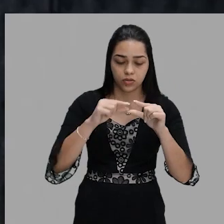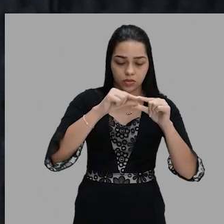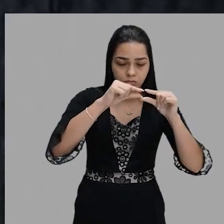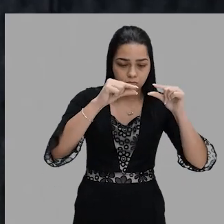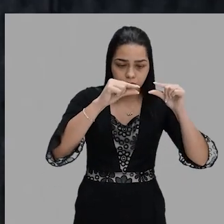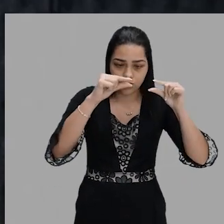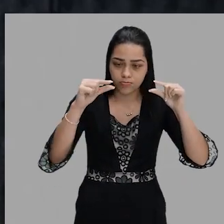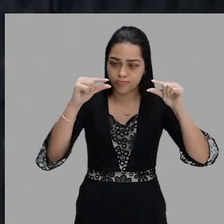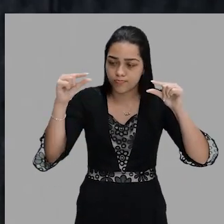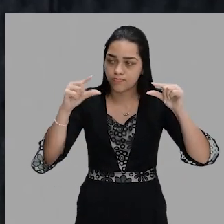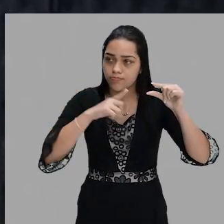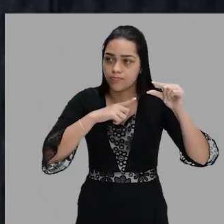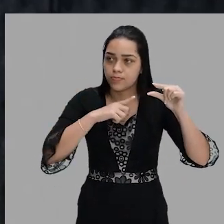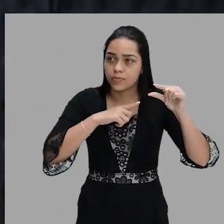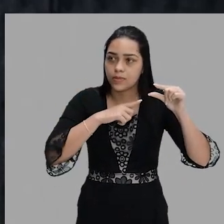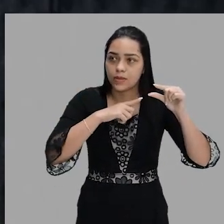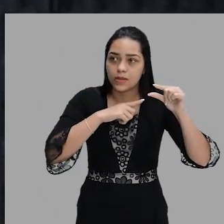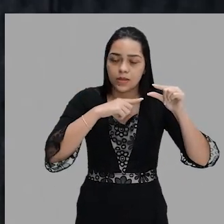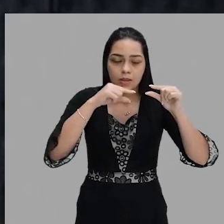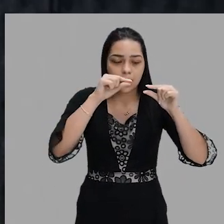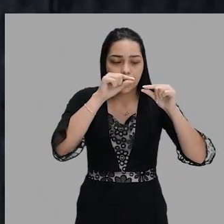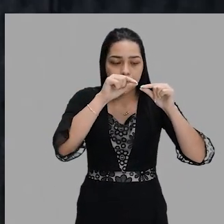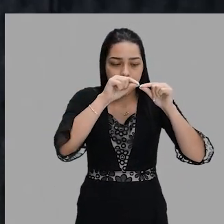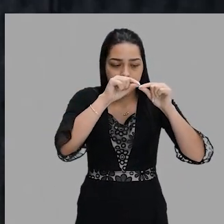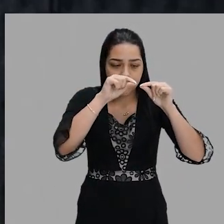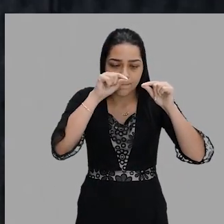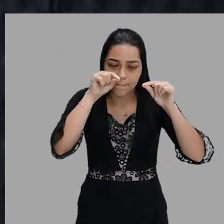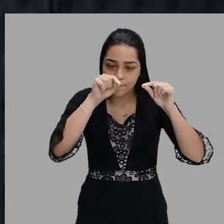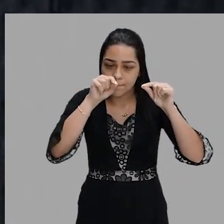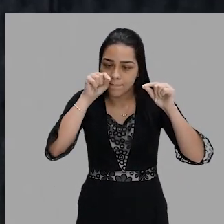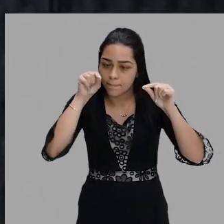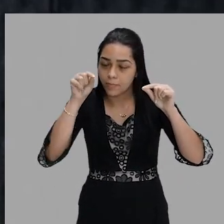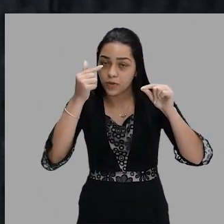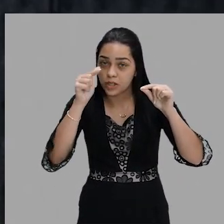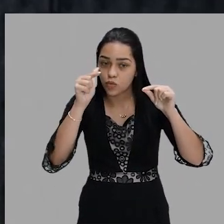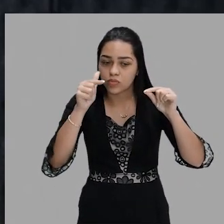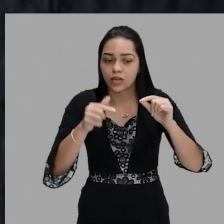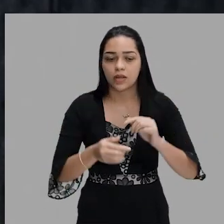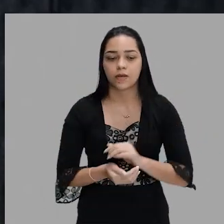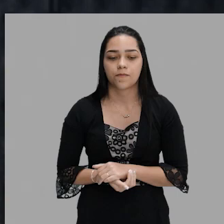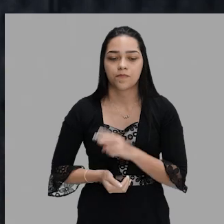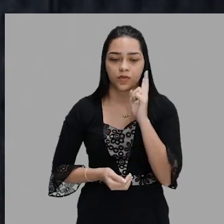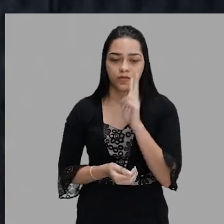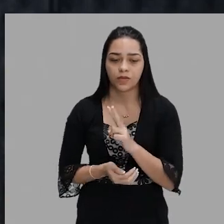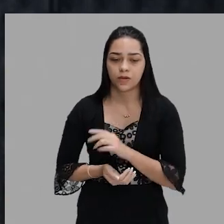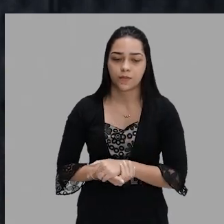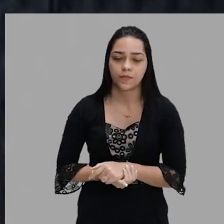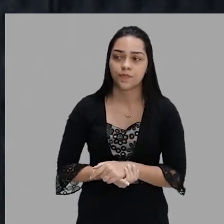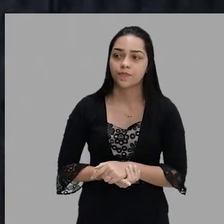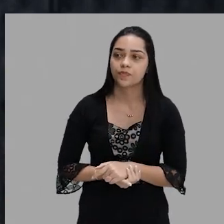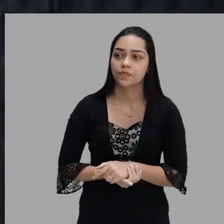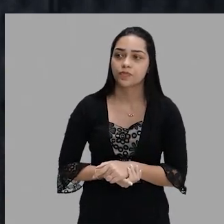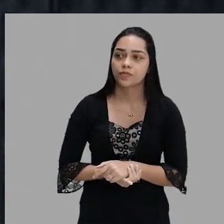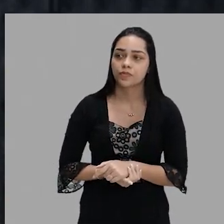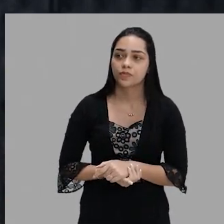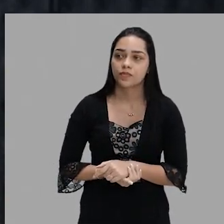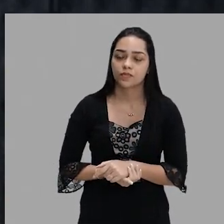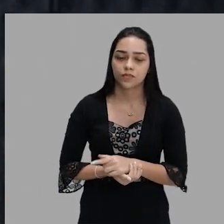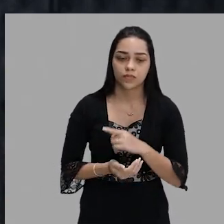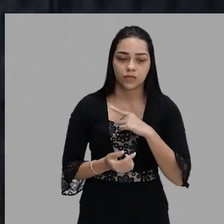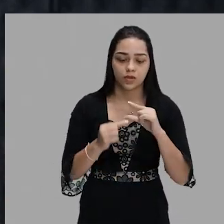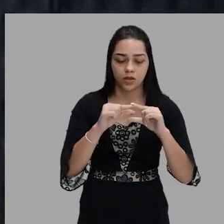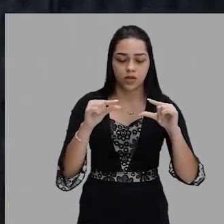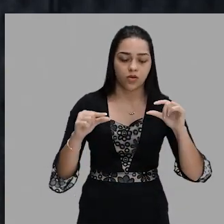mielina, tem uns pontos aqui, ó, esses pontos que não tem a bainha de mielina. Vou mostrar nessa outra figura. Ó, eu tenho aqui